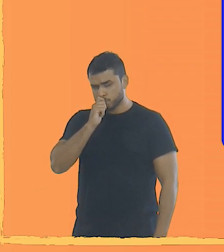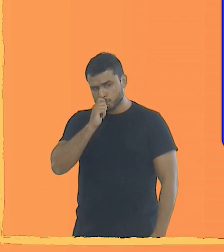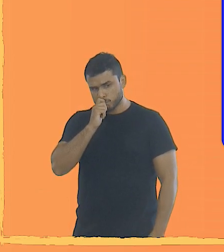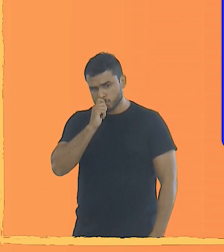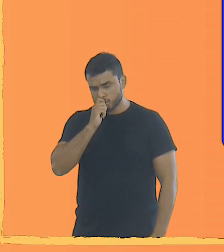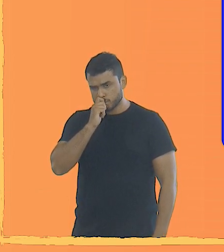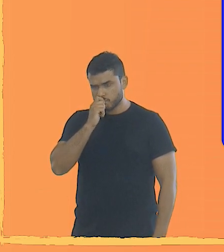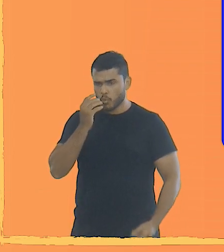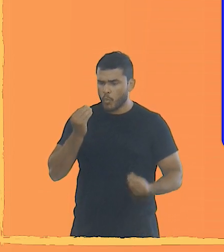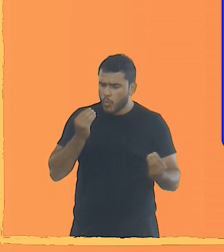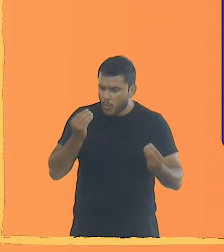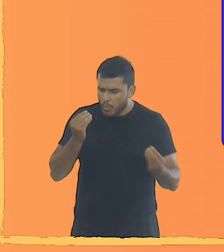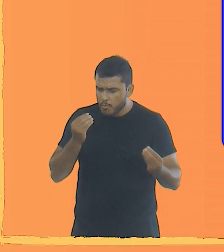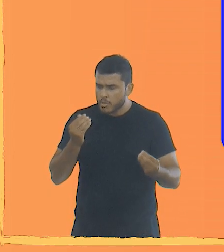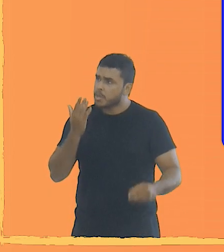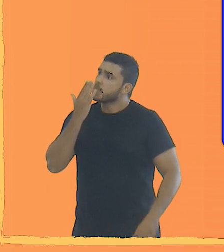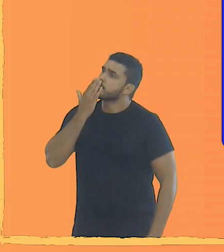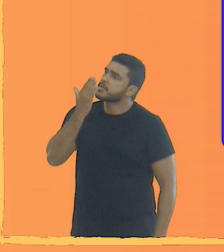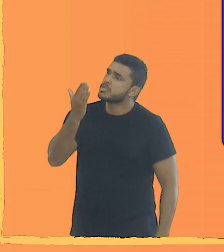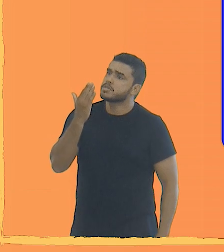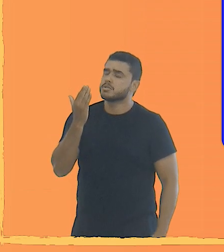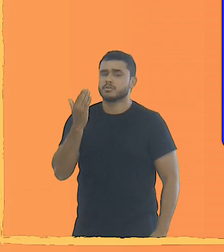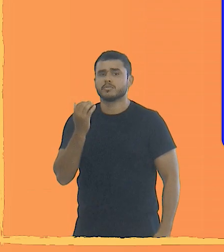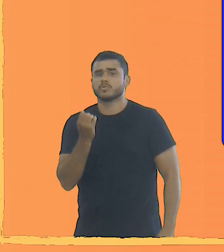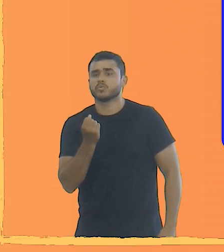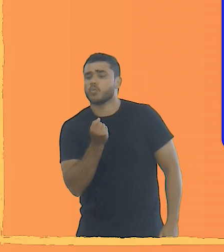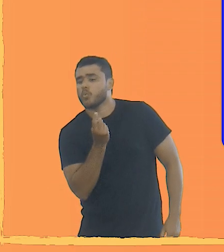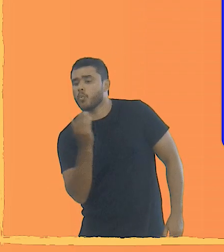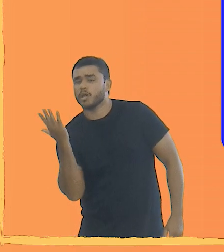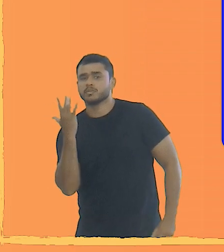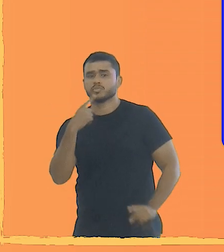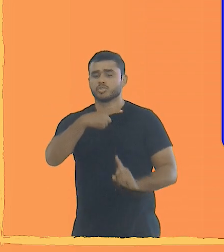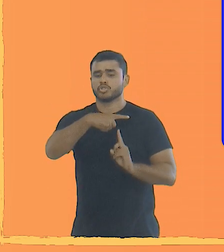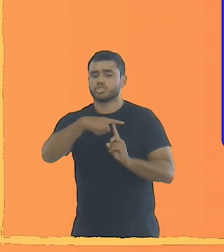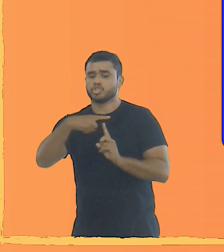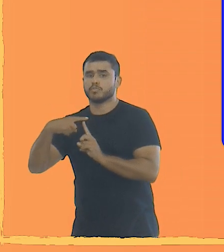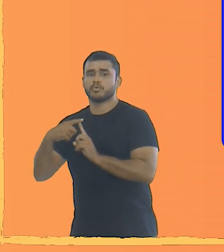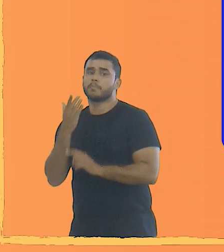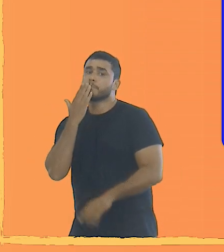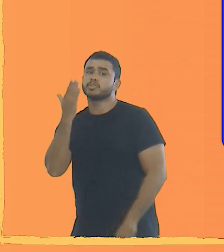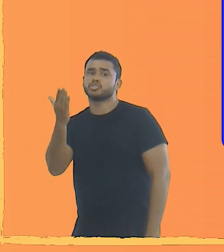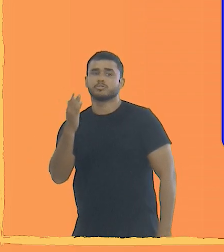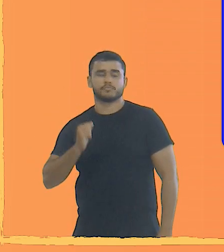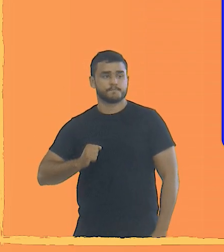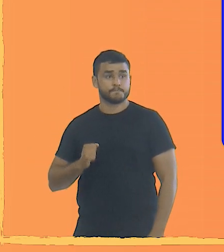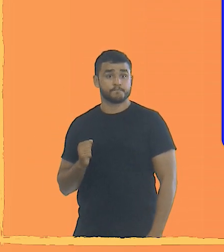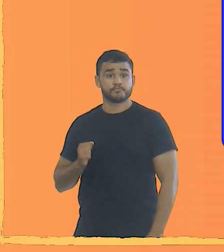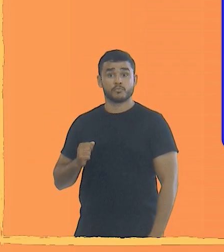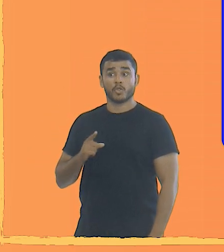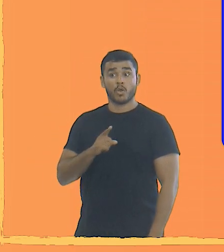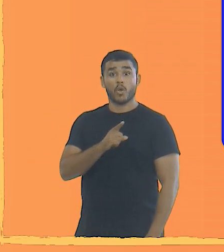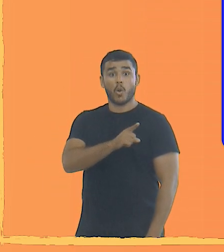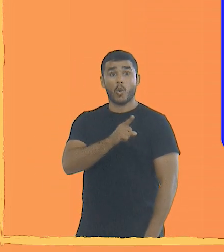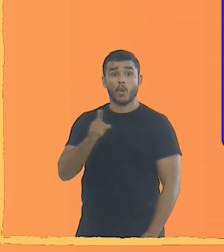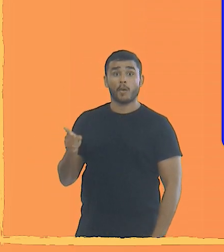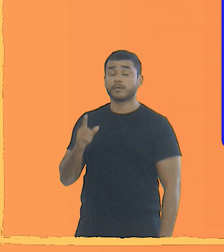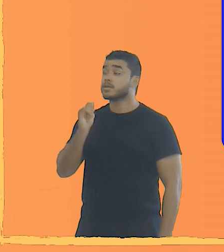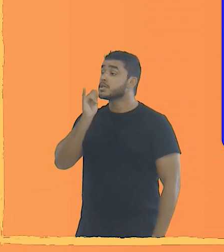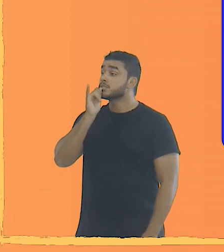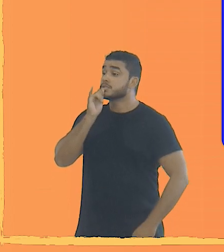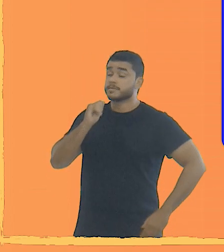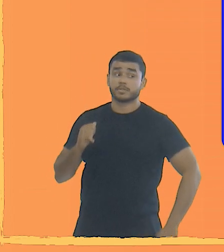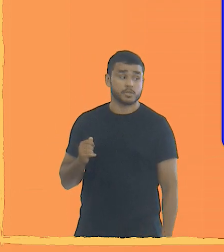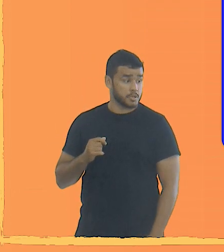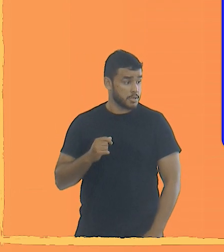atenção. Pessoal, esse item salada, ele é um item opcional. Item opcional é aquele item que